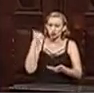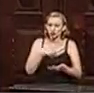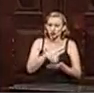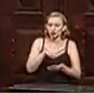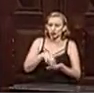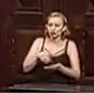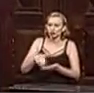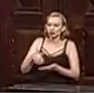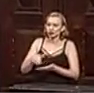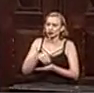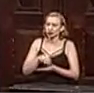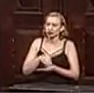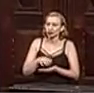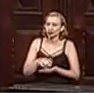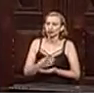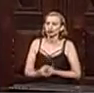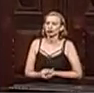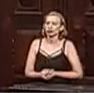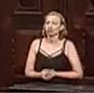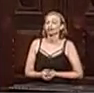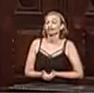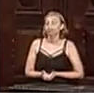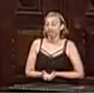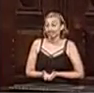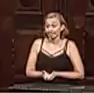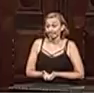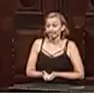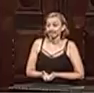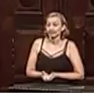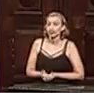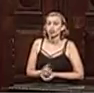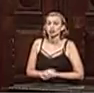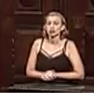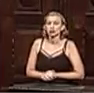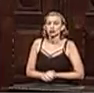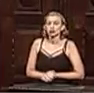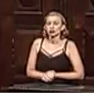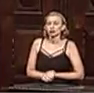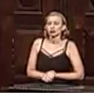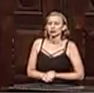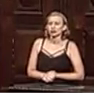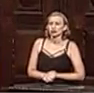cerca de 1/4 dos atuais trabalhadores e trabalhadoras.